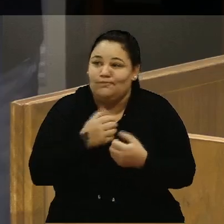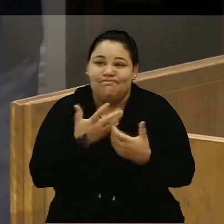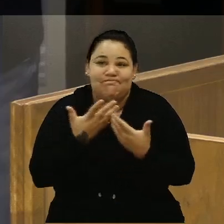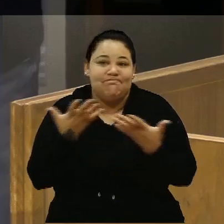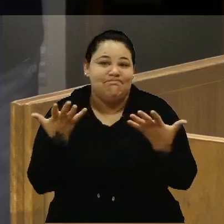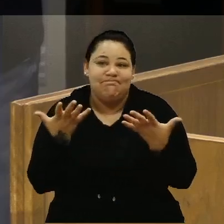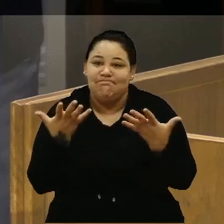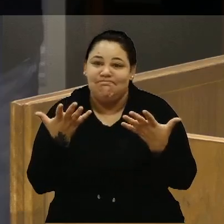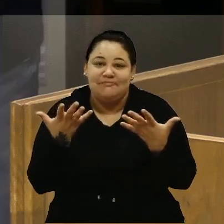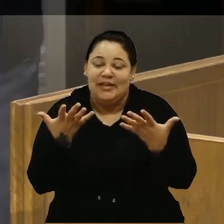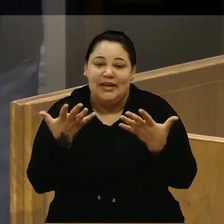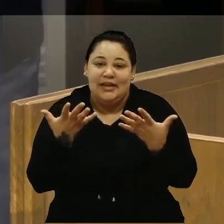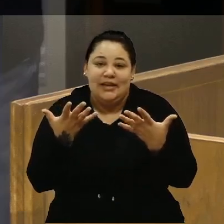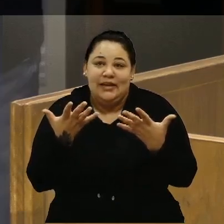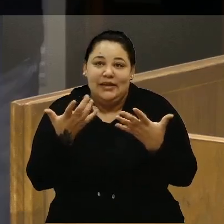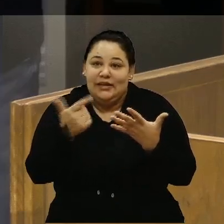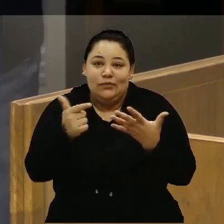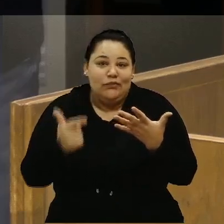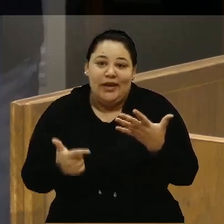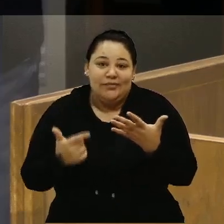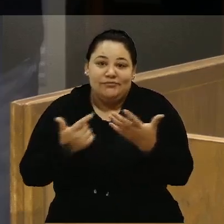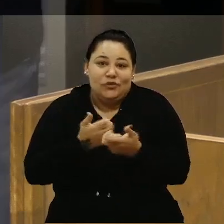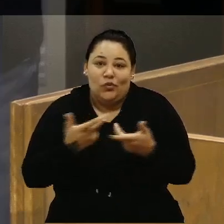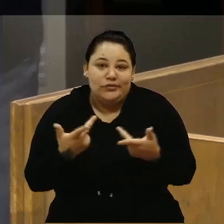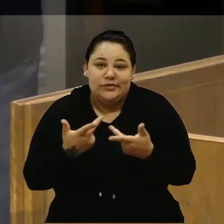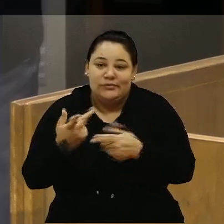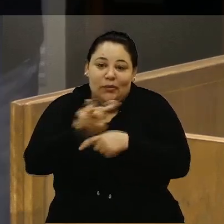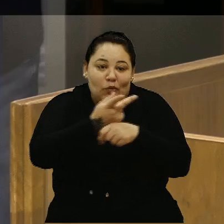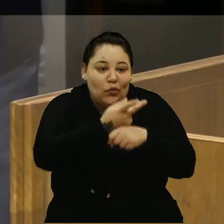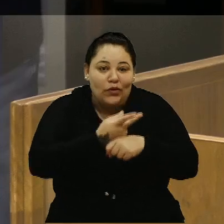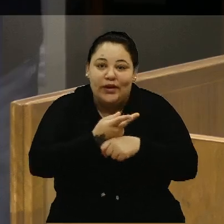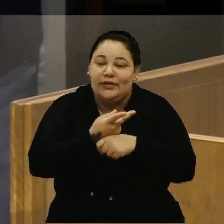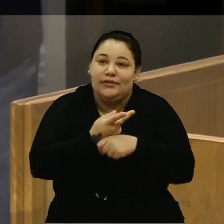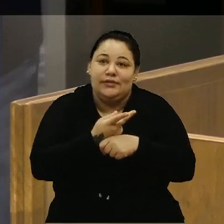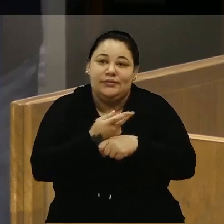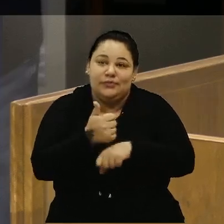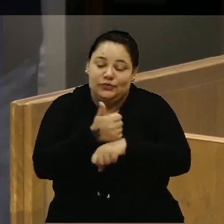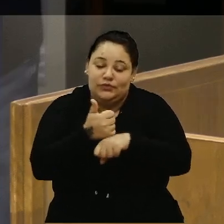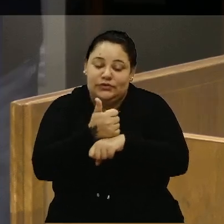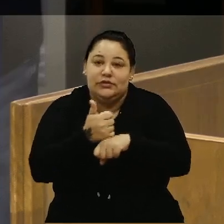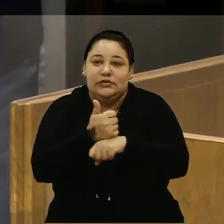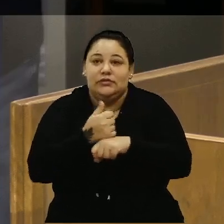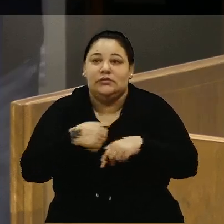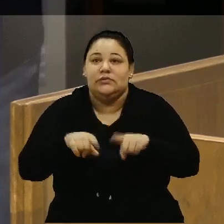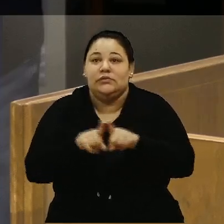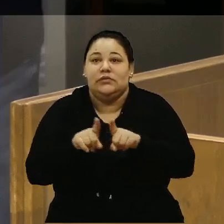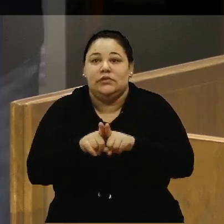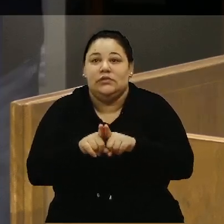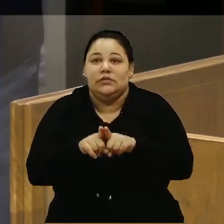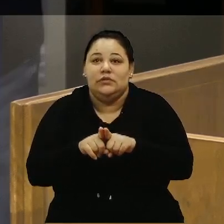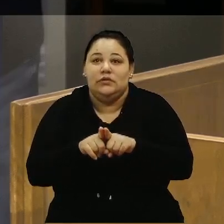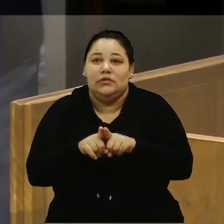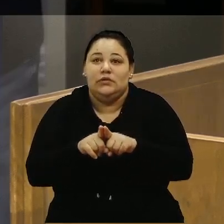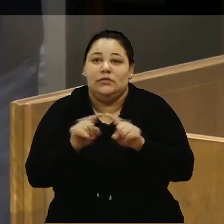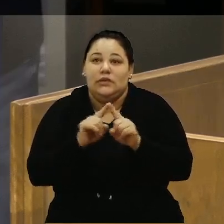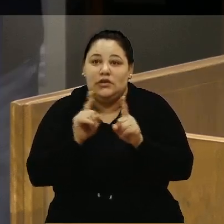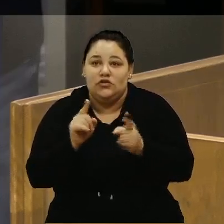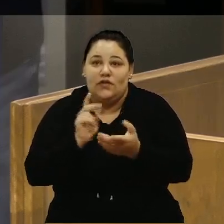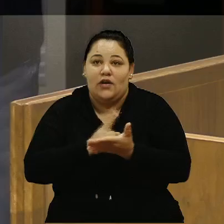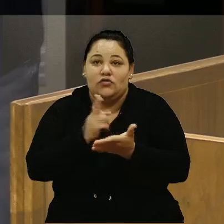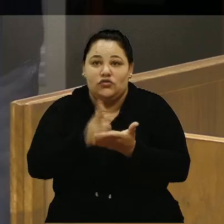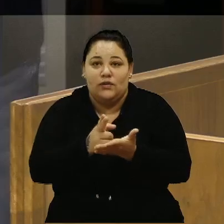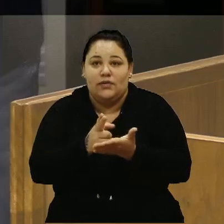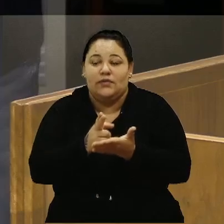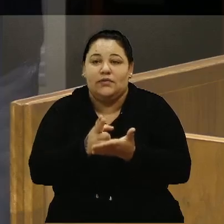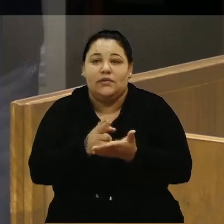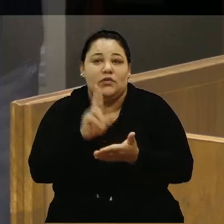nós e para diversas outras áreas e profissionais, né? Mas vamos lá, vamos seguir em frente, não